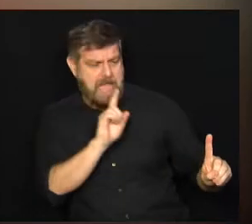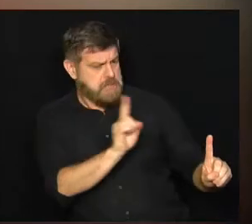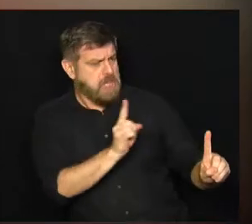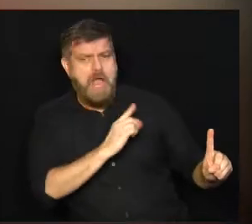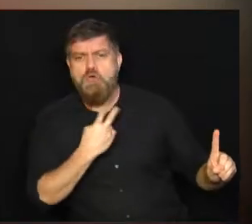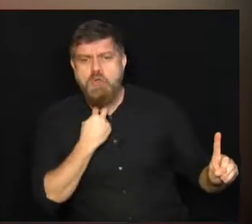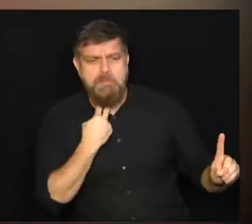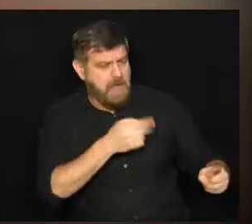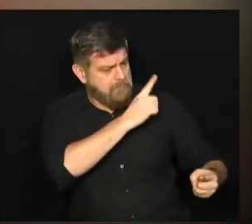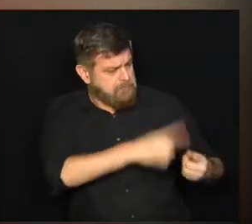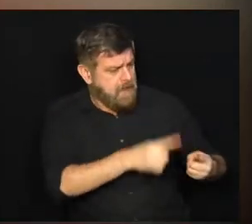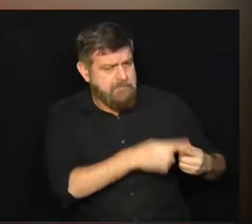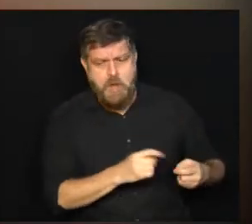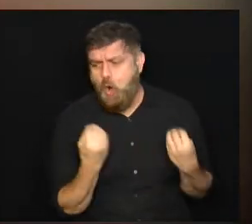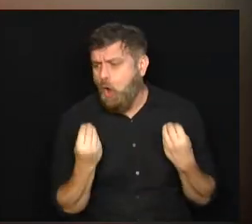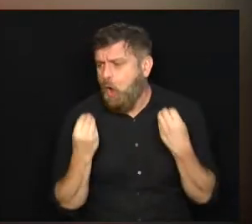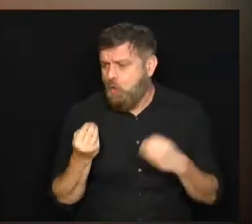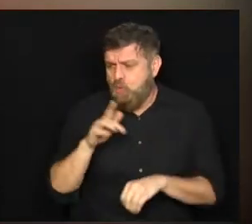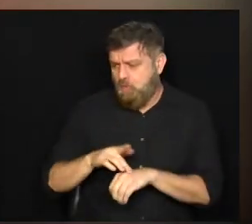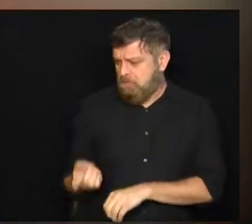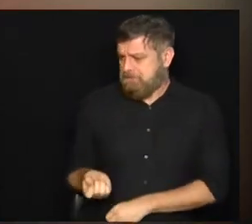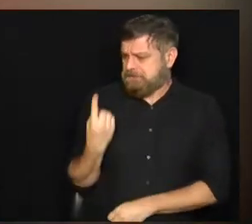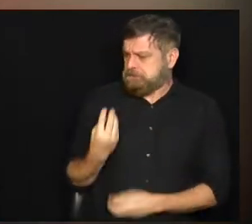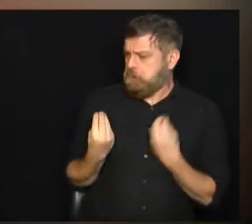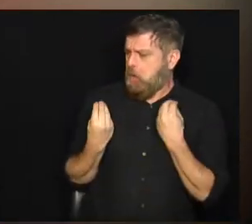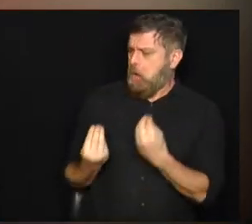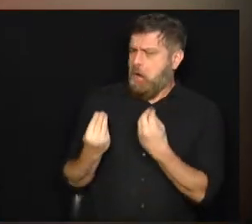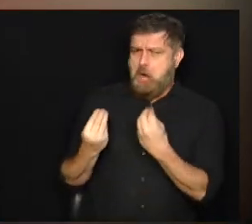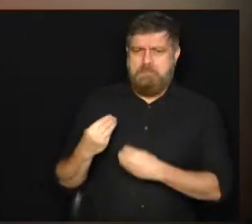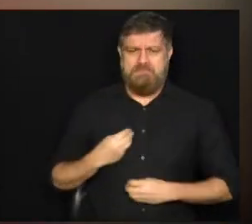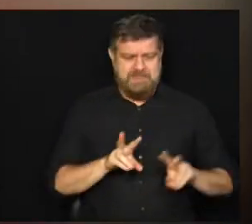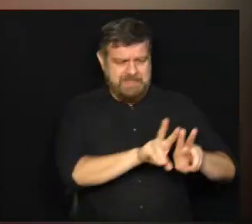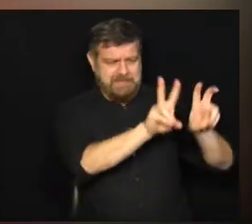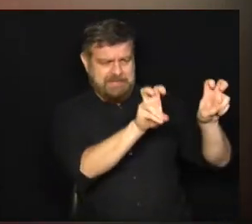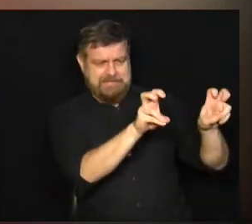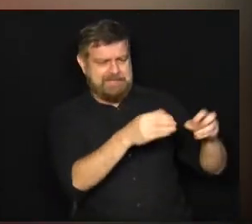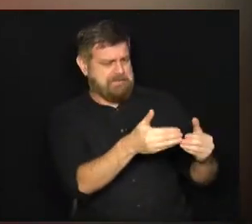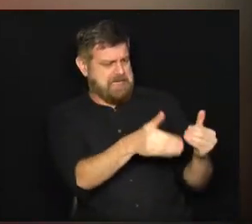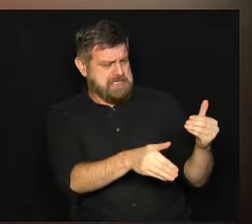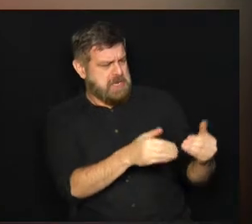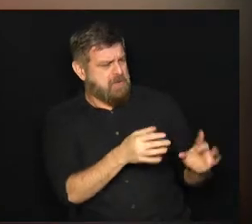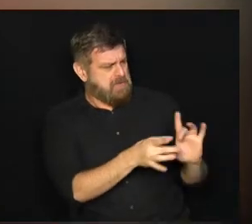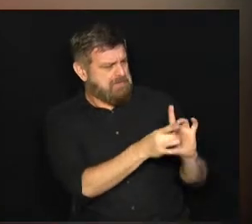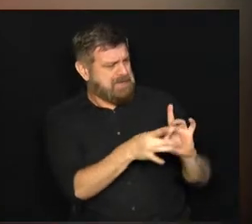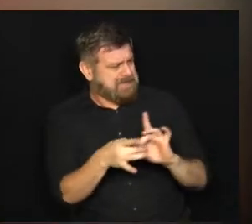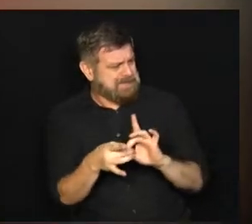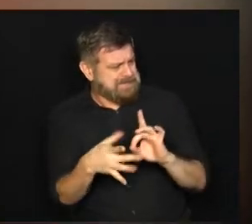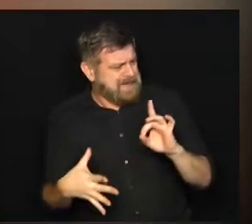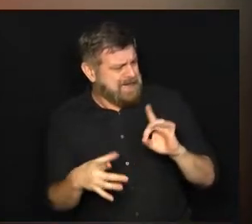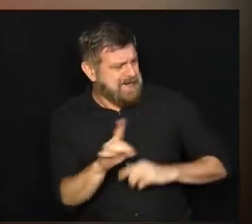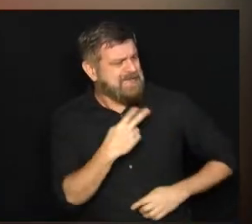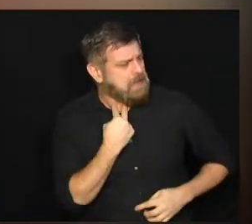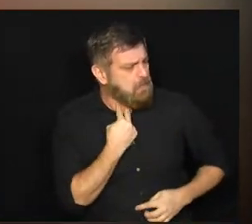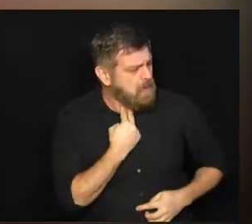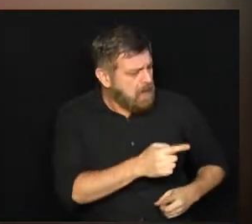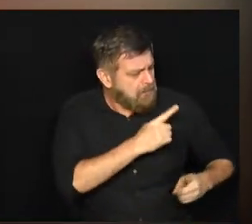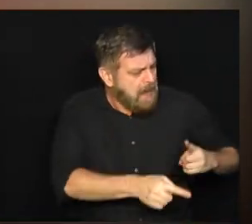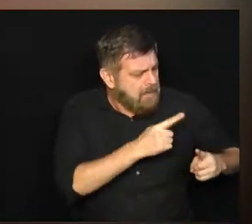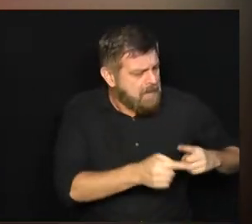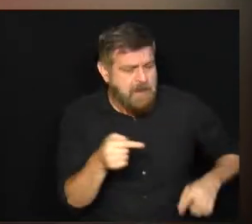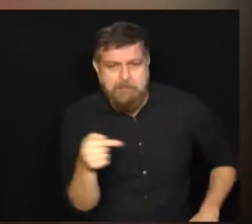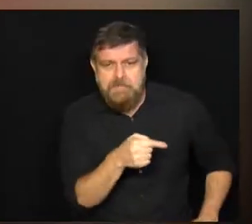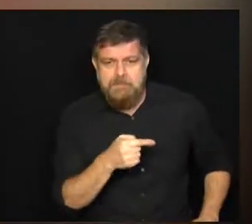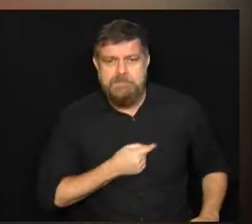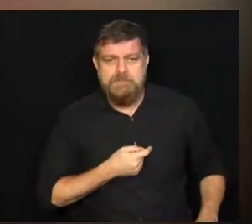que aquilo era um absurdo, que era um tema inconveniente, que não deveria ser tratado e que deveriam